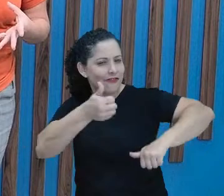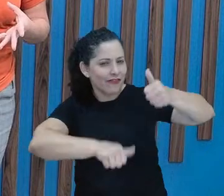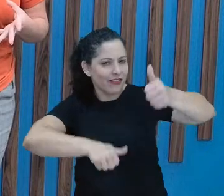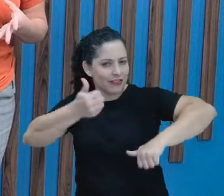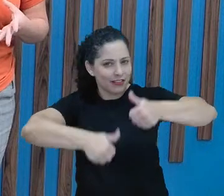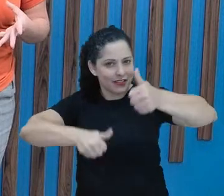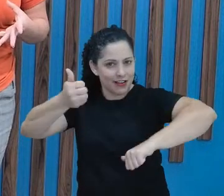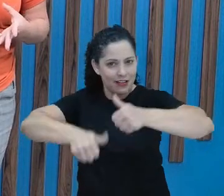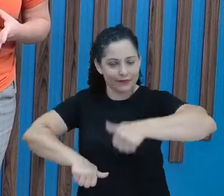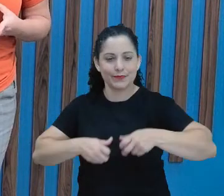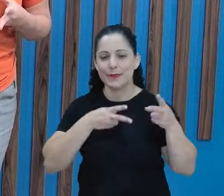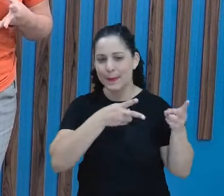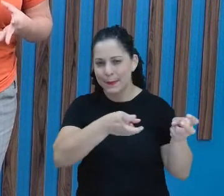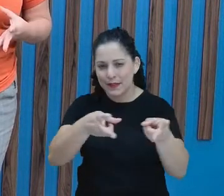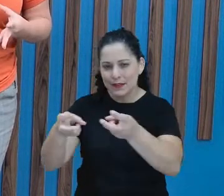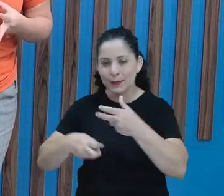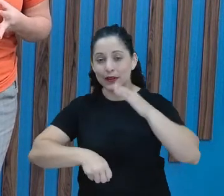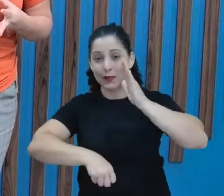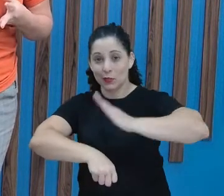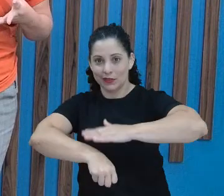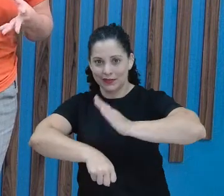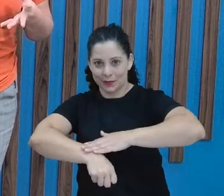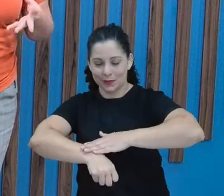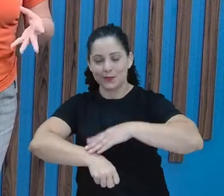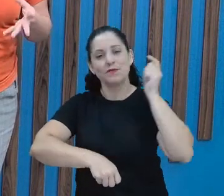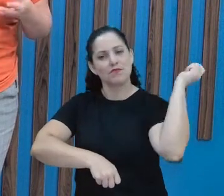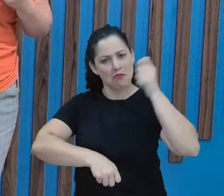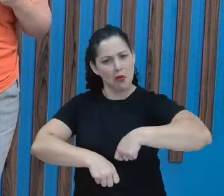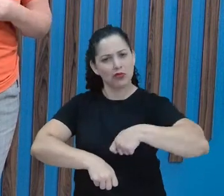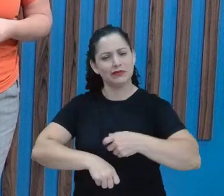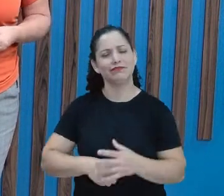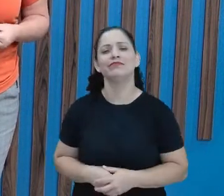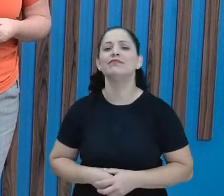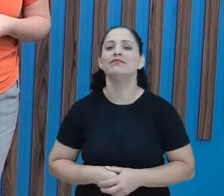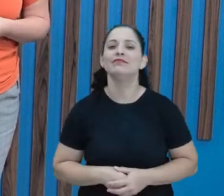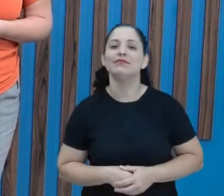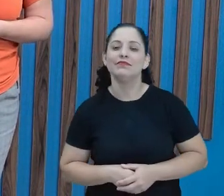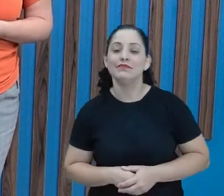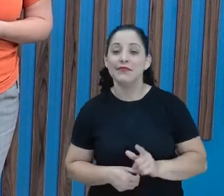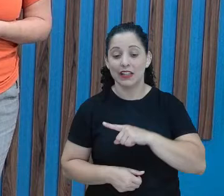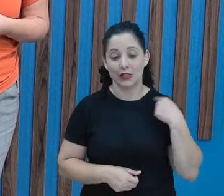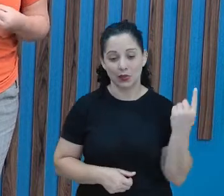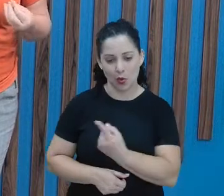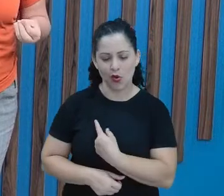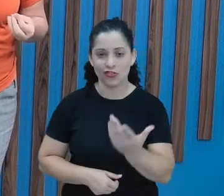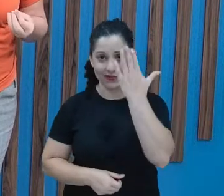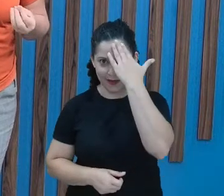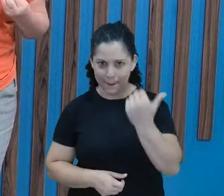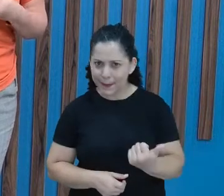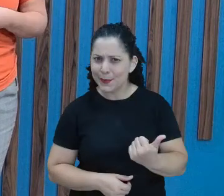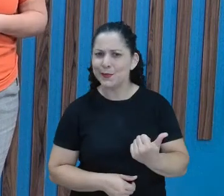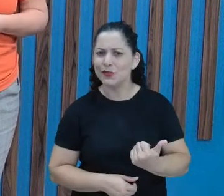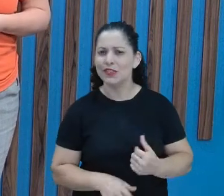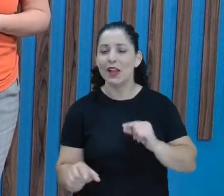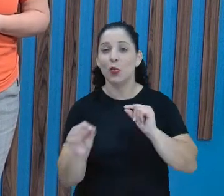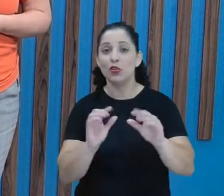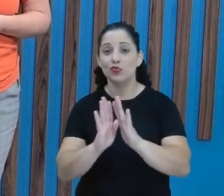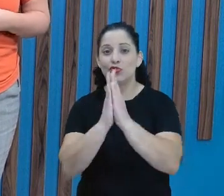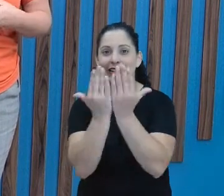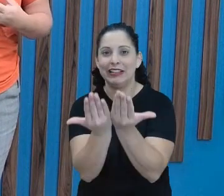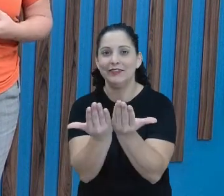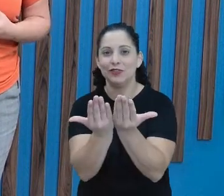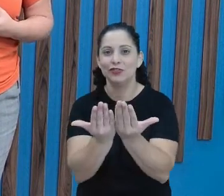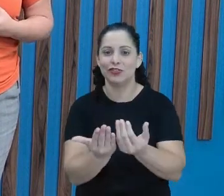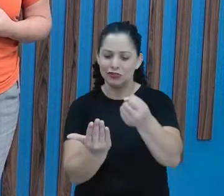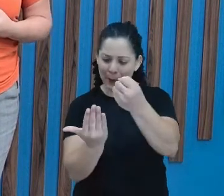medi-lo. Isso mesmo. O tempo é possível medi-lo, é por isso que sabemos aí pessoas, os livros, né? Os